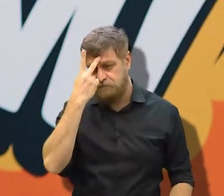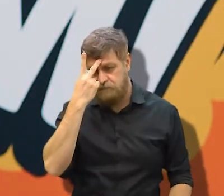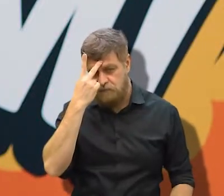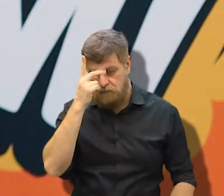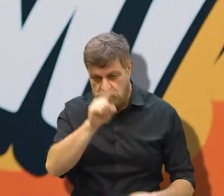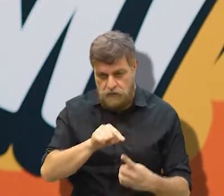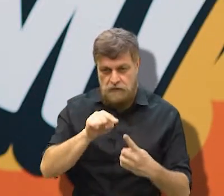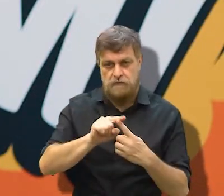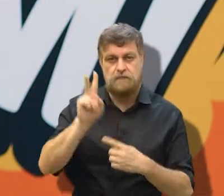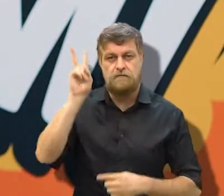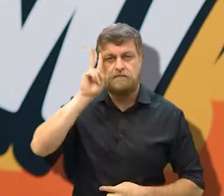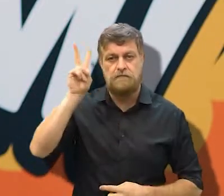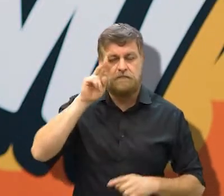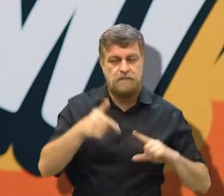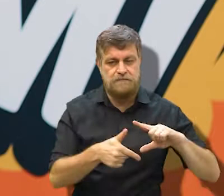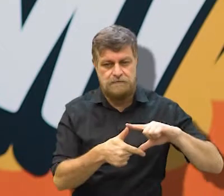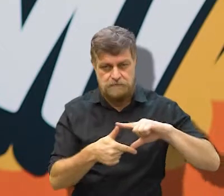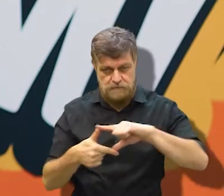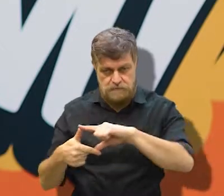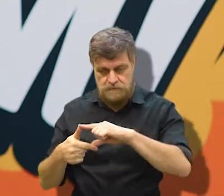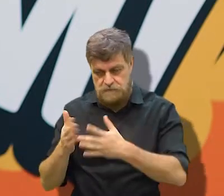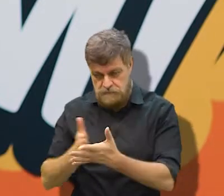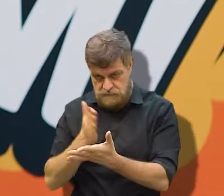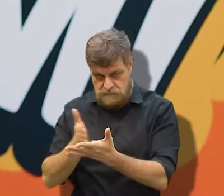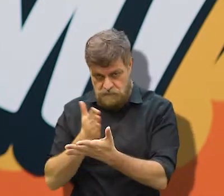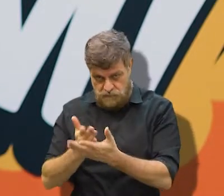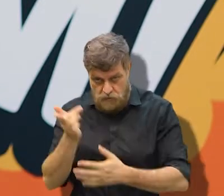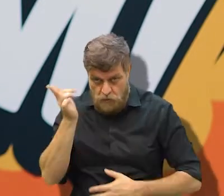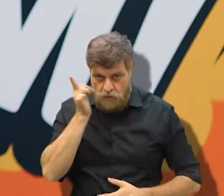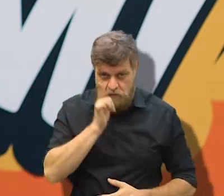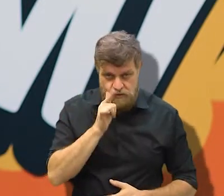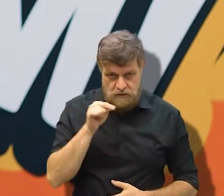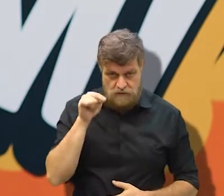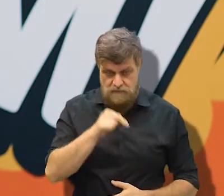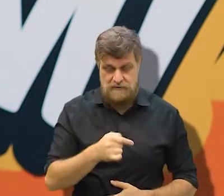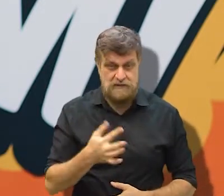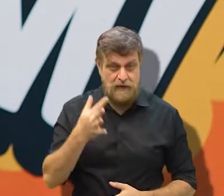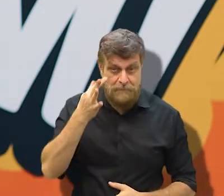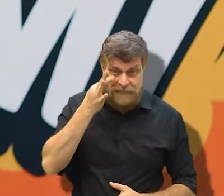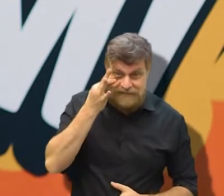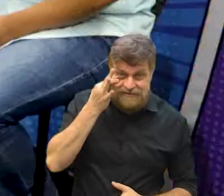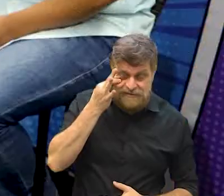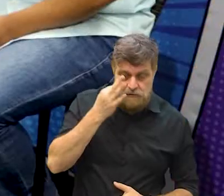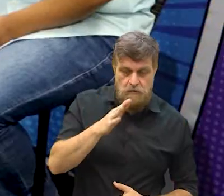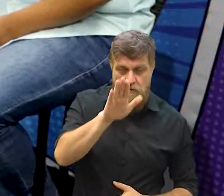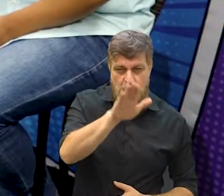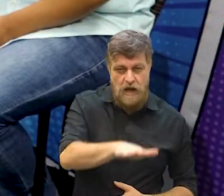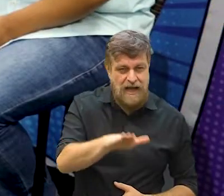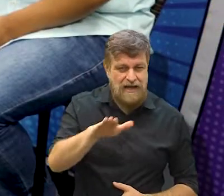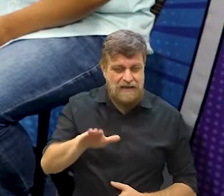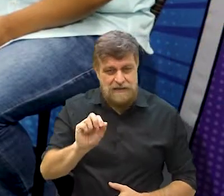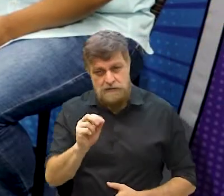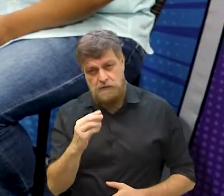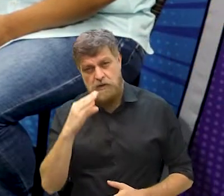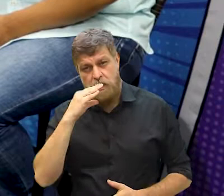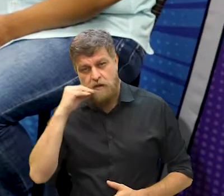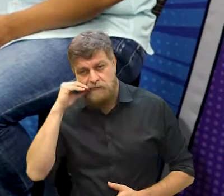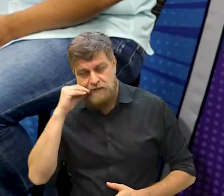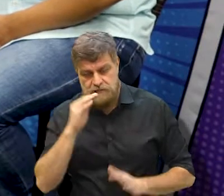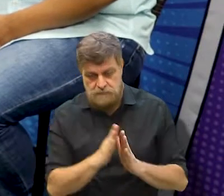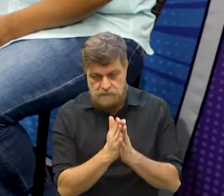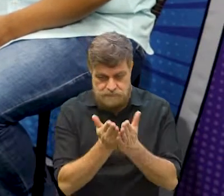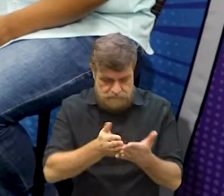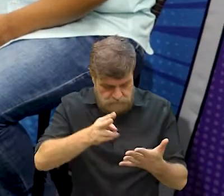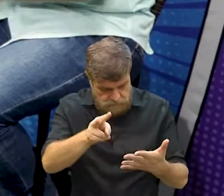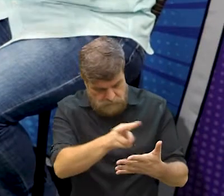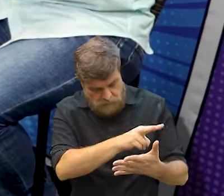da HQ, né, tá sendo cumprido? Você já presenciou alguma criança, algum adolescente que